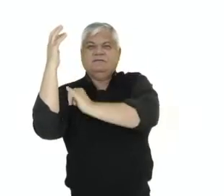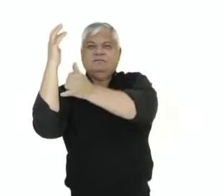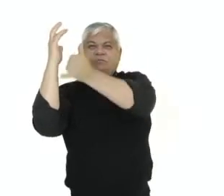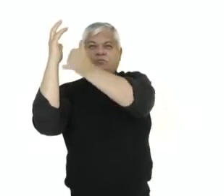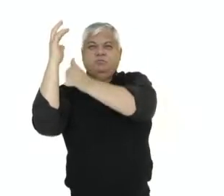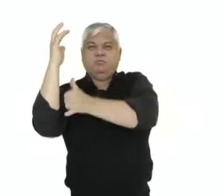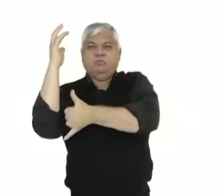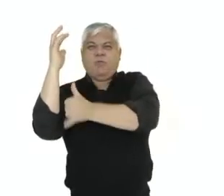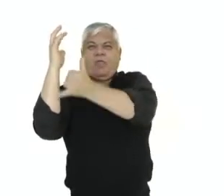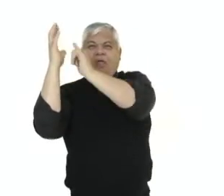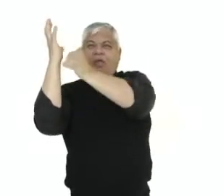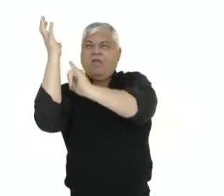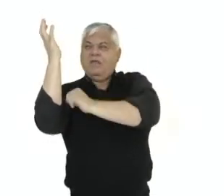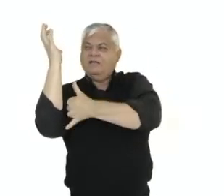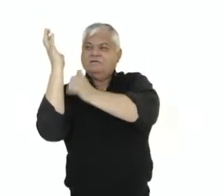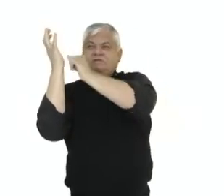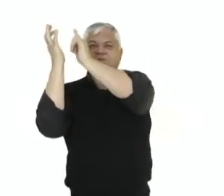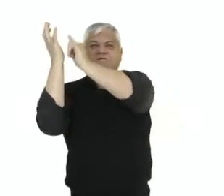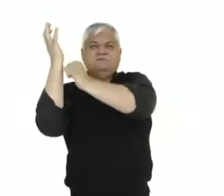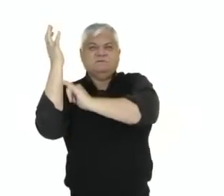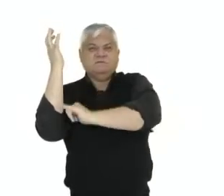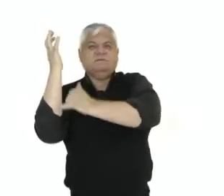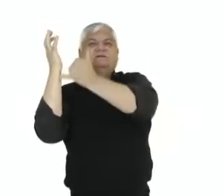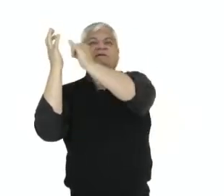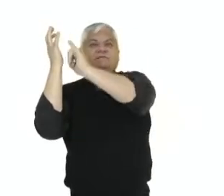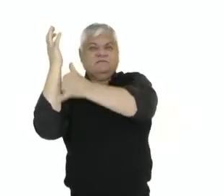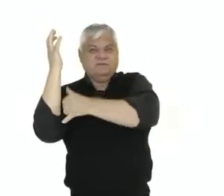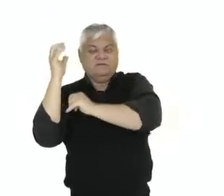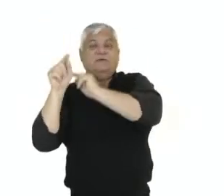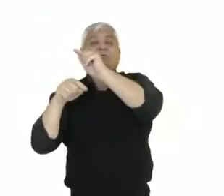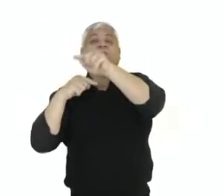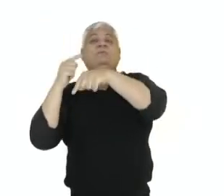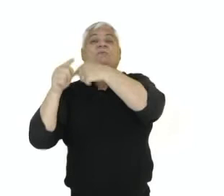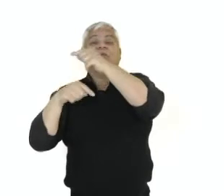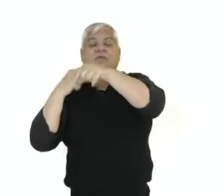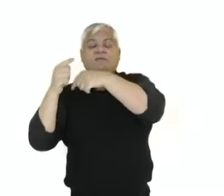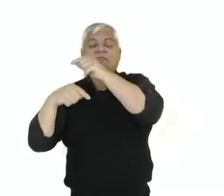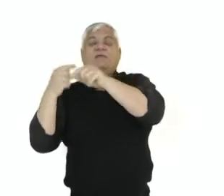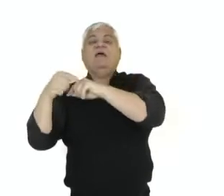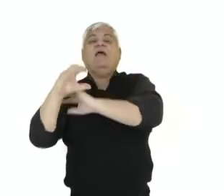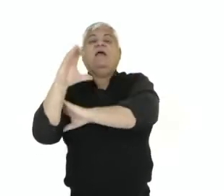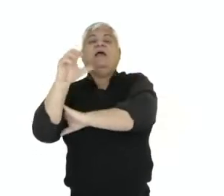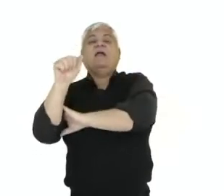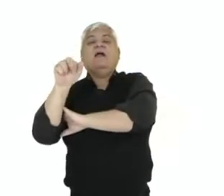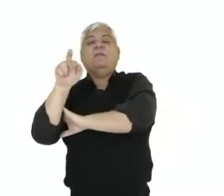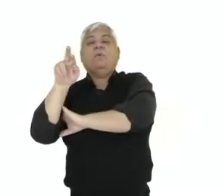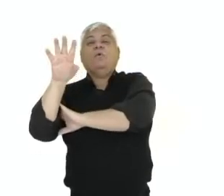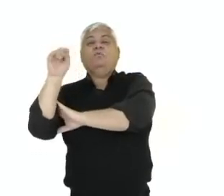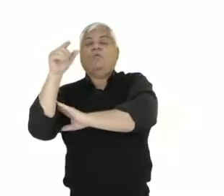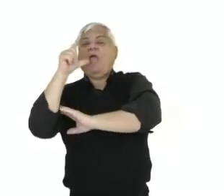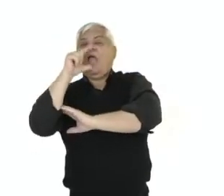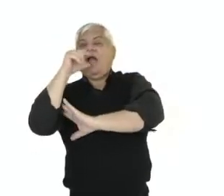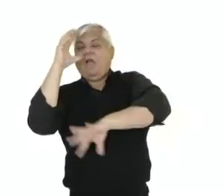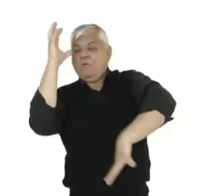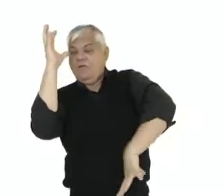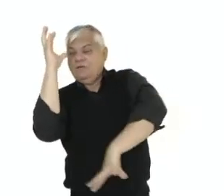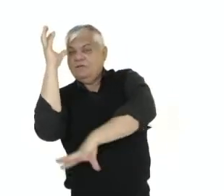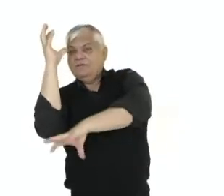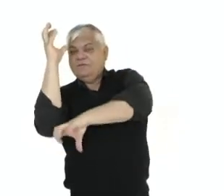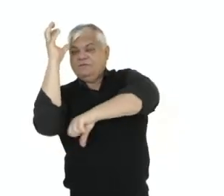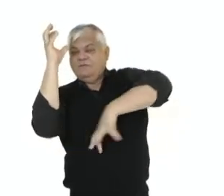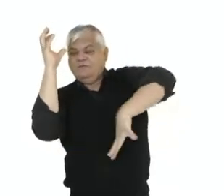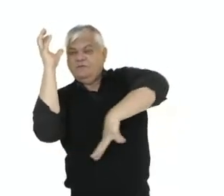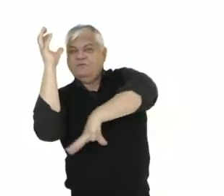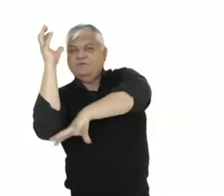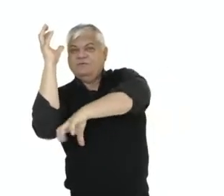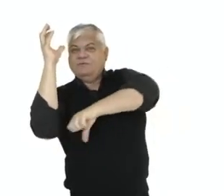vitais. A maior parte da energia é utilizada para produzir hidratos de carbono, a partir da água e do gás carbônico,